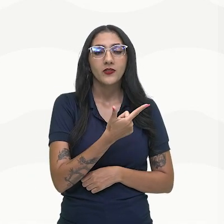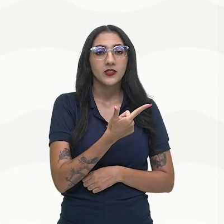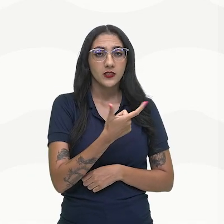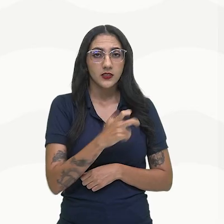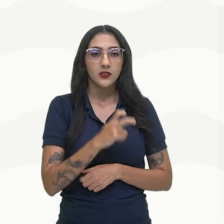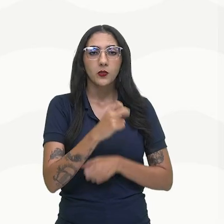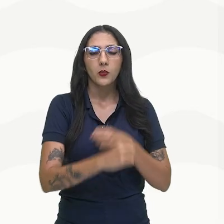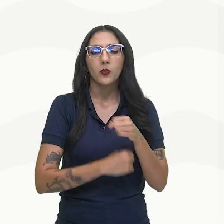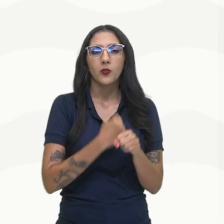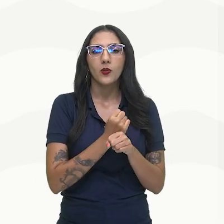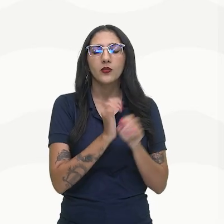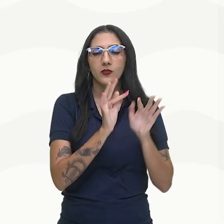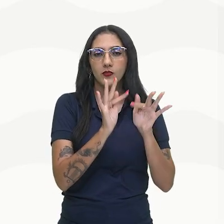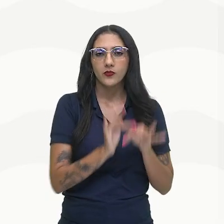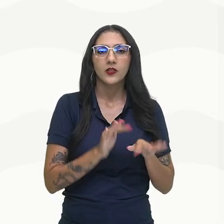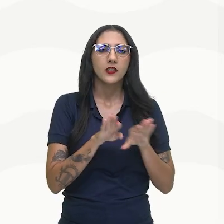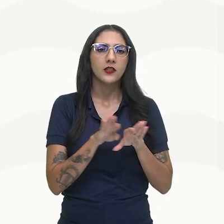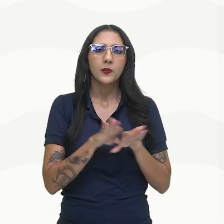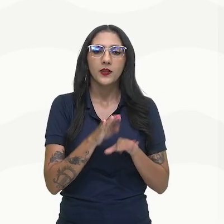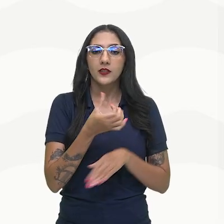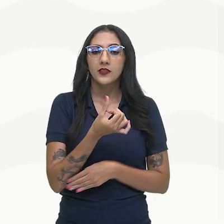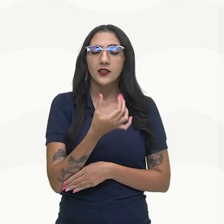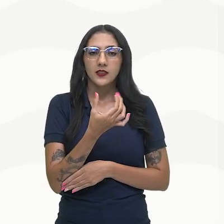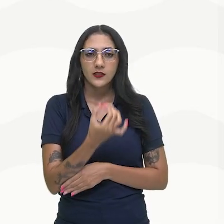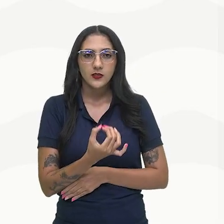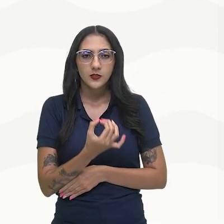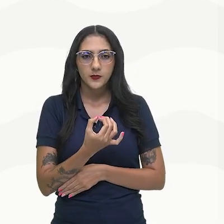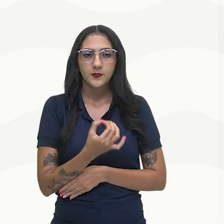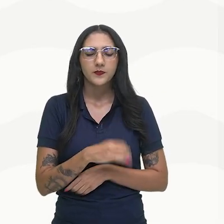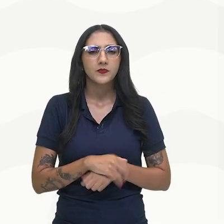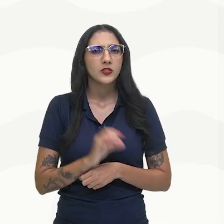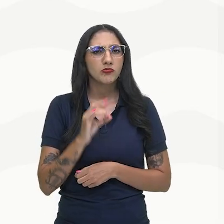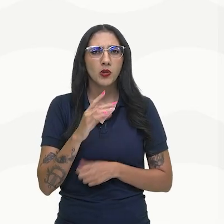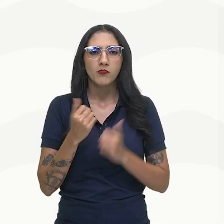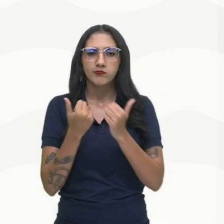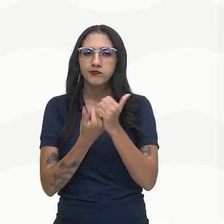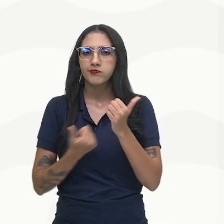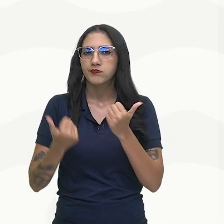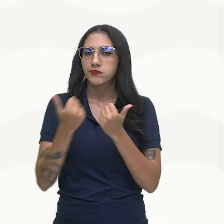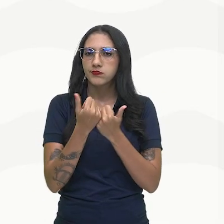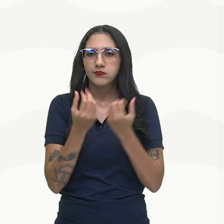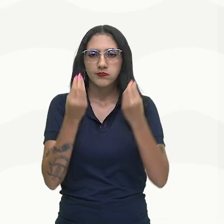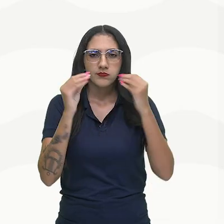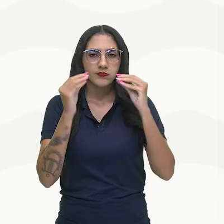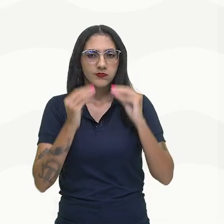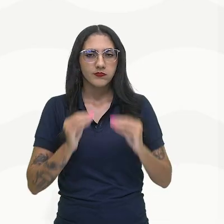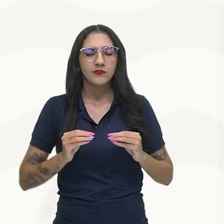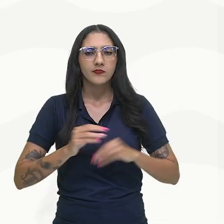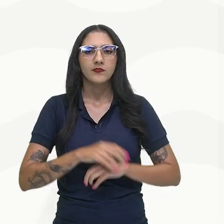y2, 60 famílias cooperadas. E a gente só precisa substituir agora esses valores.